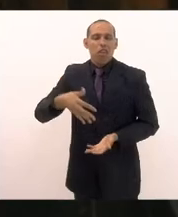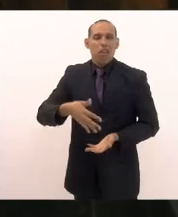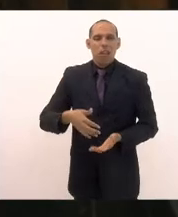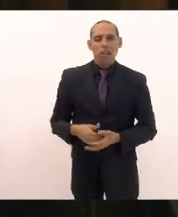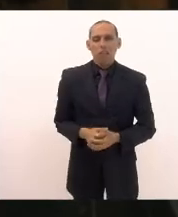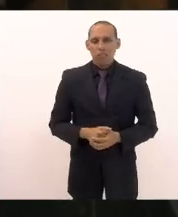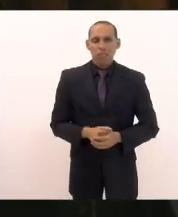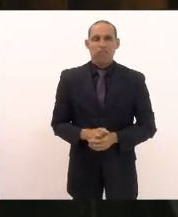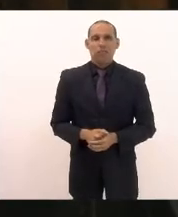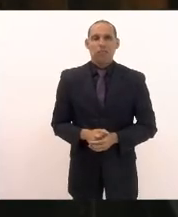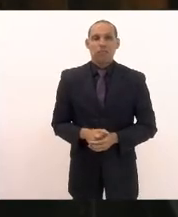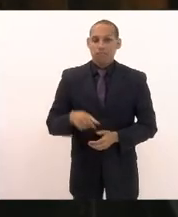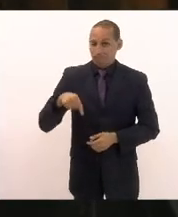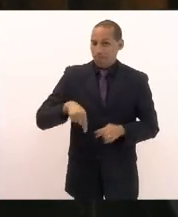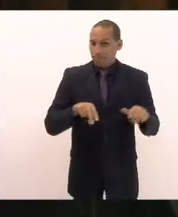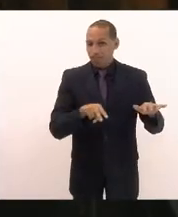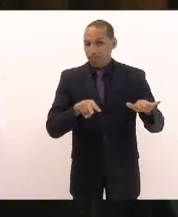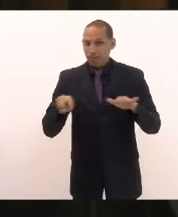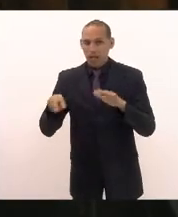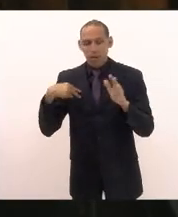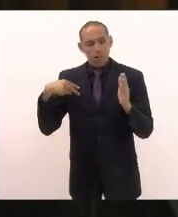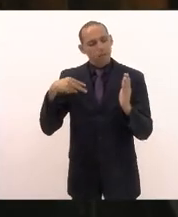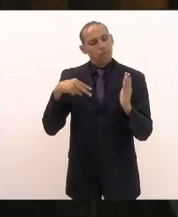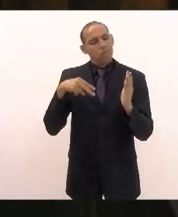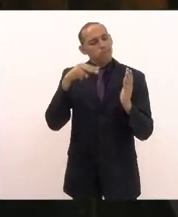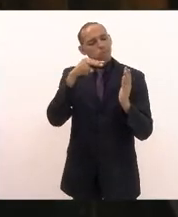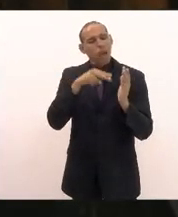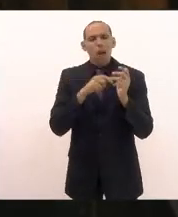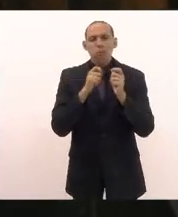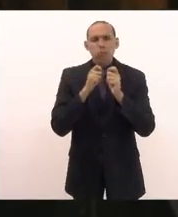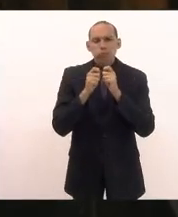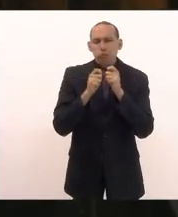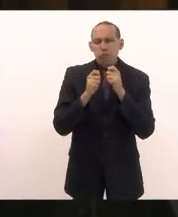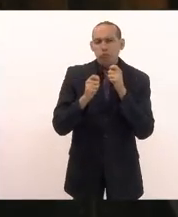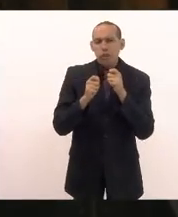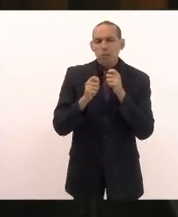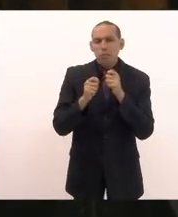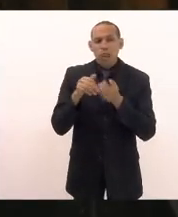Eu, esta semana então, lendo uma reportagem, o